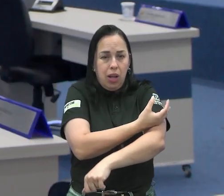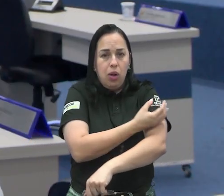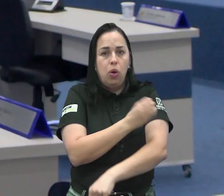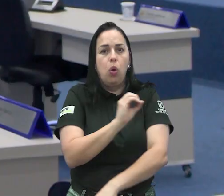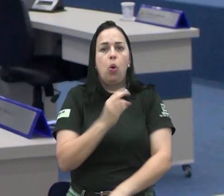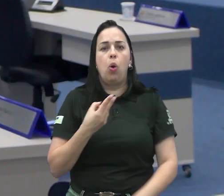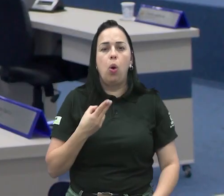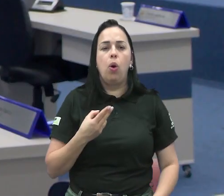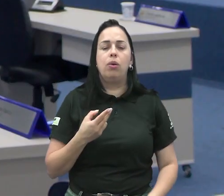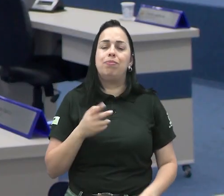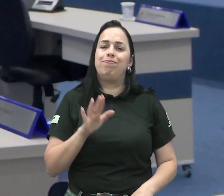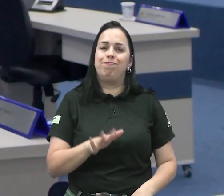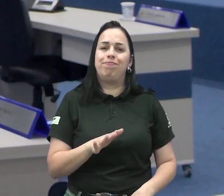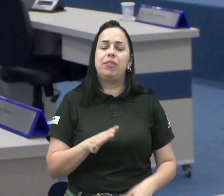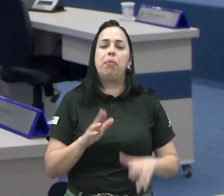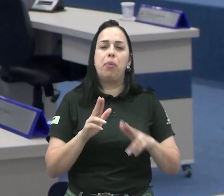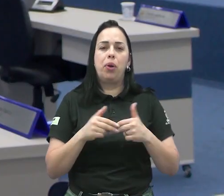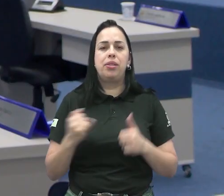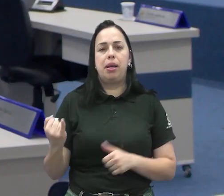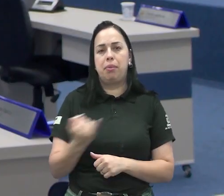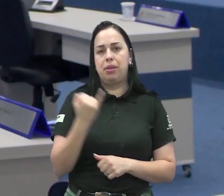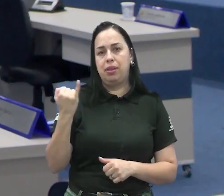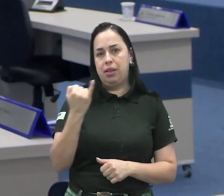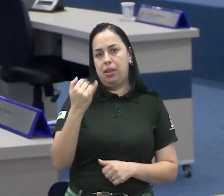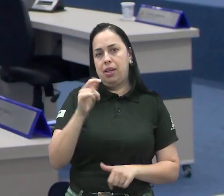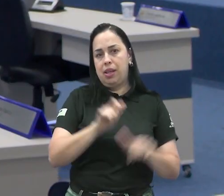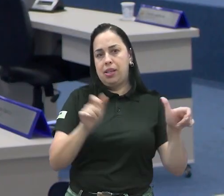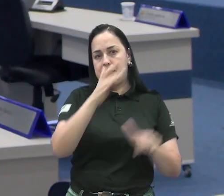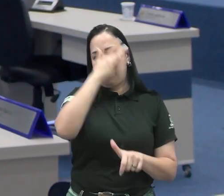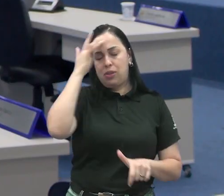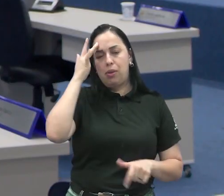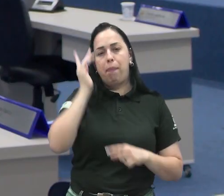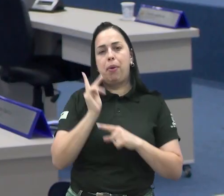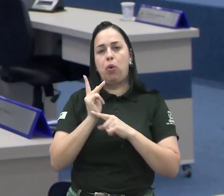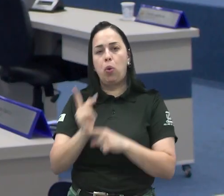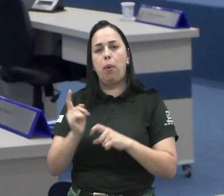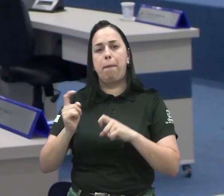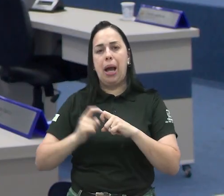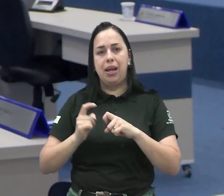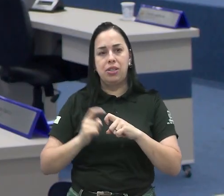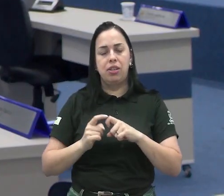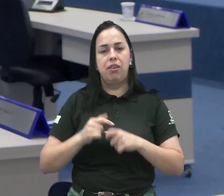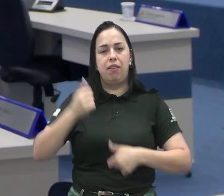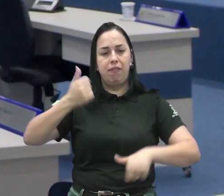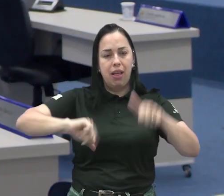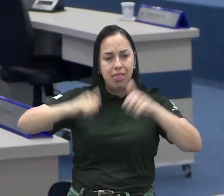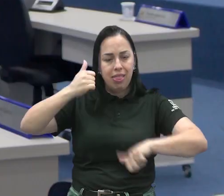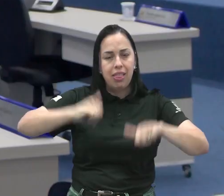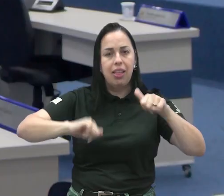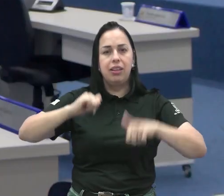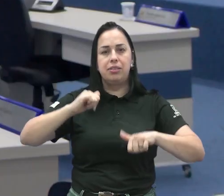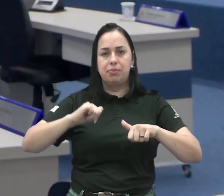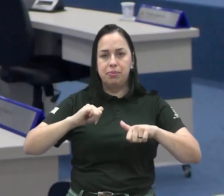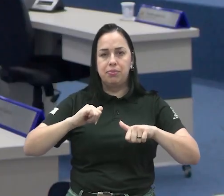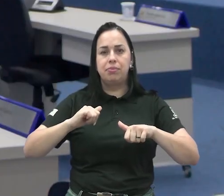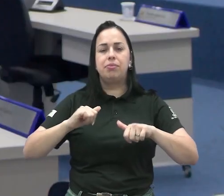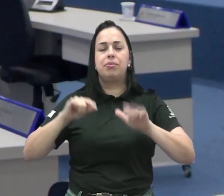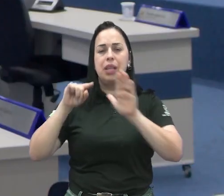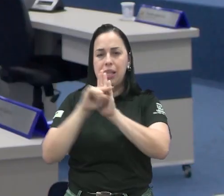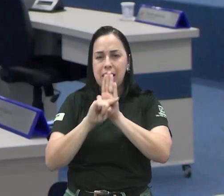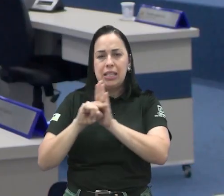ou uma situação de muito avançado. Então é importante que a pessoa vá ao médico, faça uns exames, né, vá